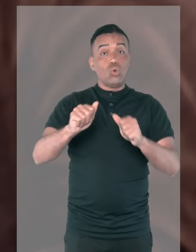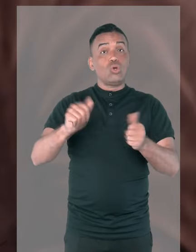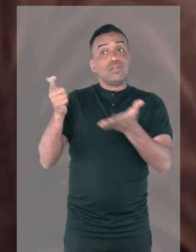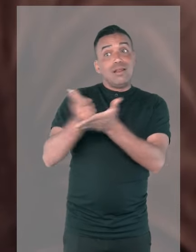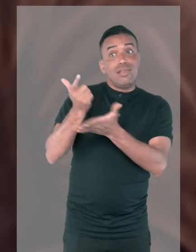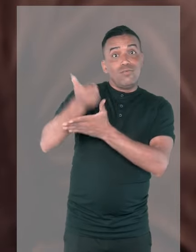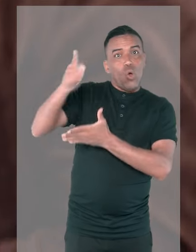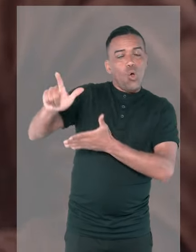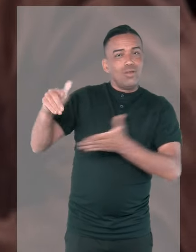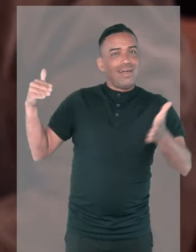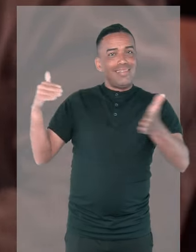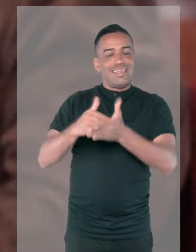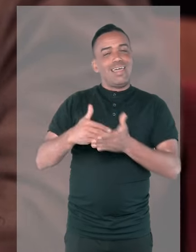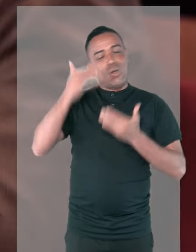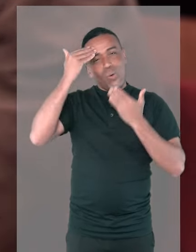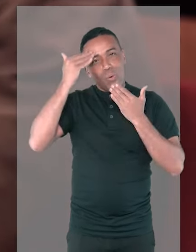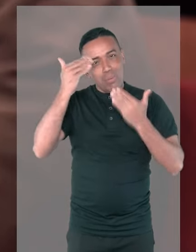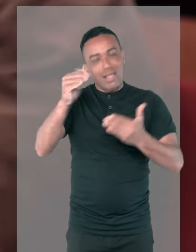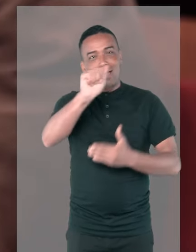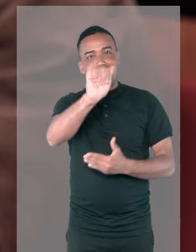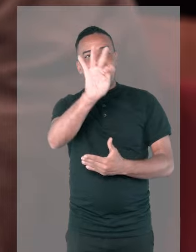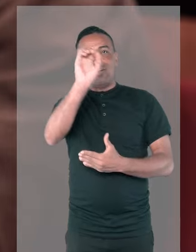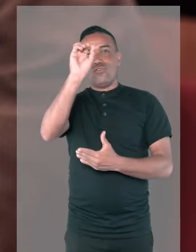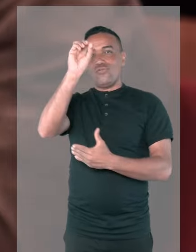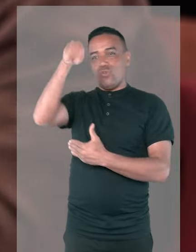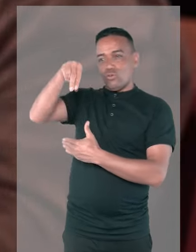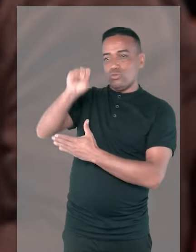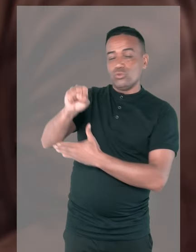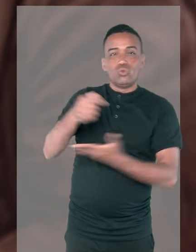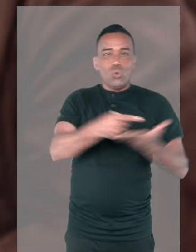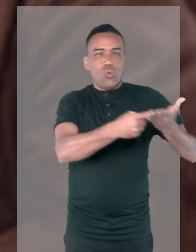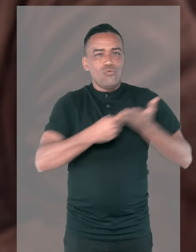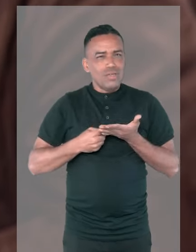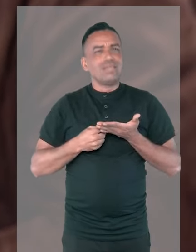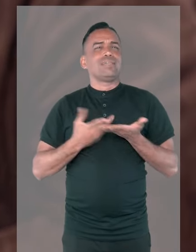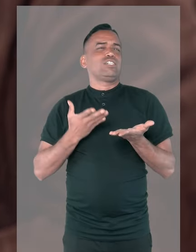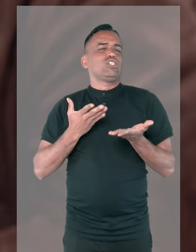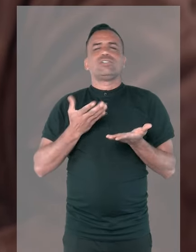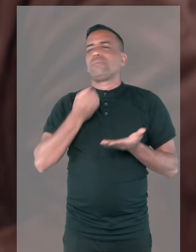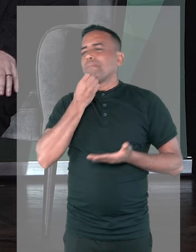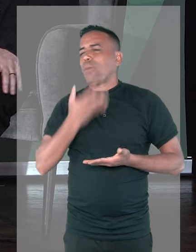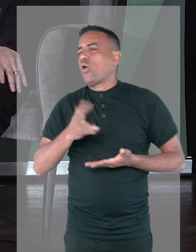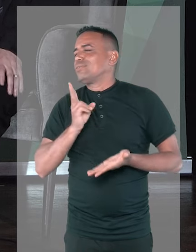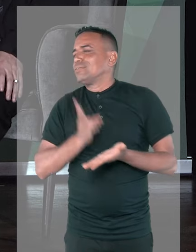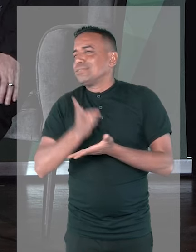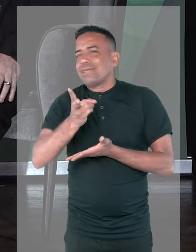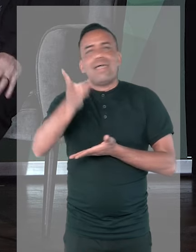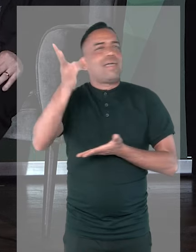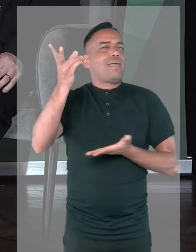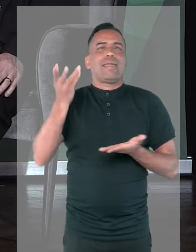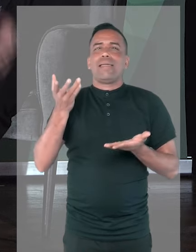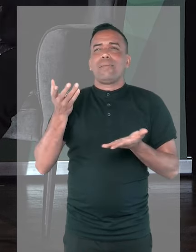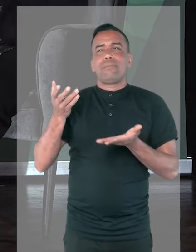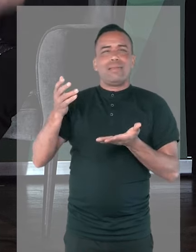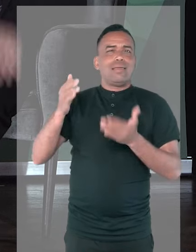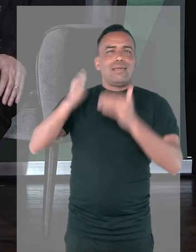livro. Obrigado, Afonso, pelo convite. Sempre generoso com quem